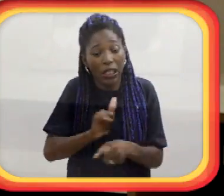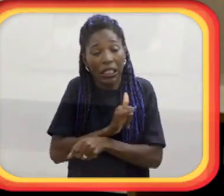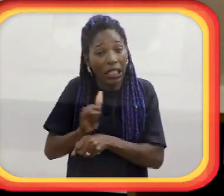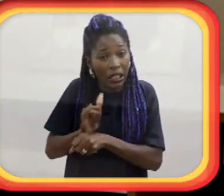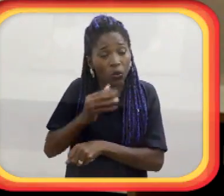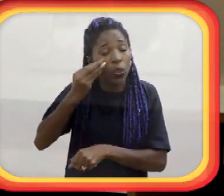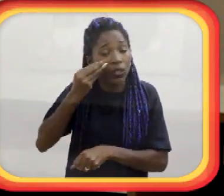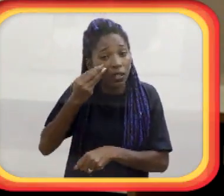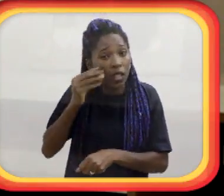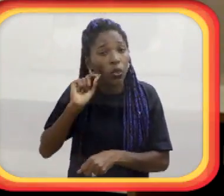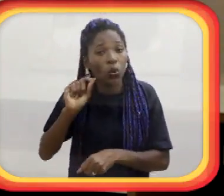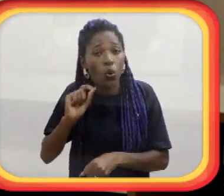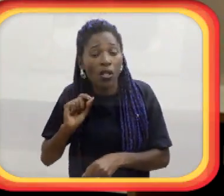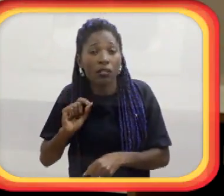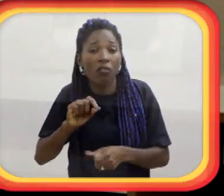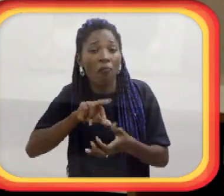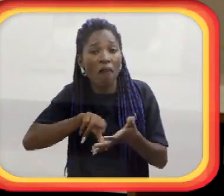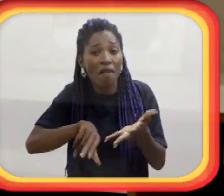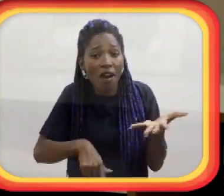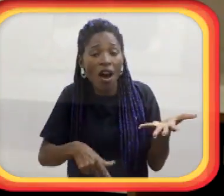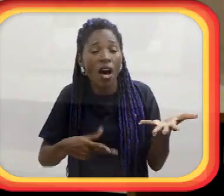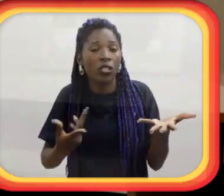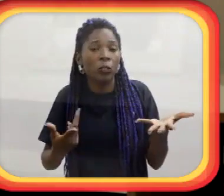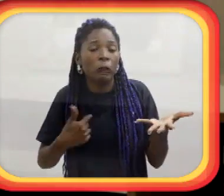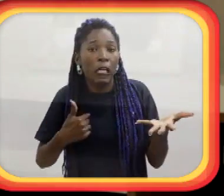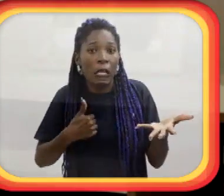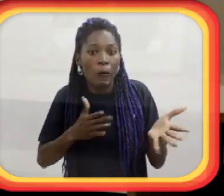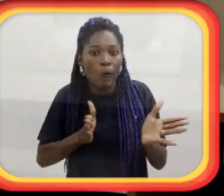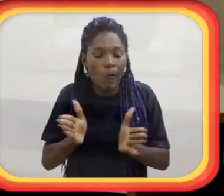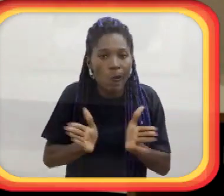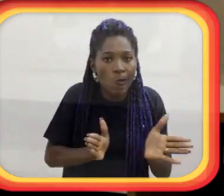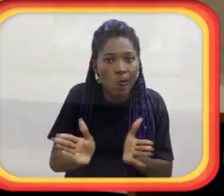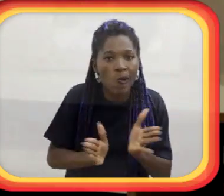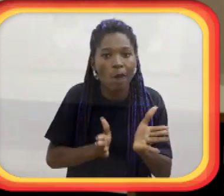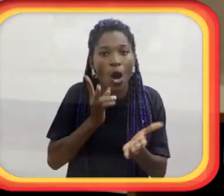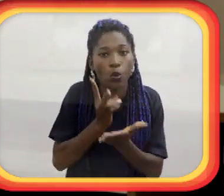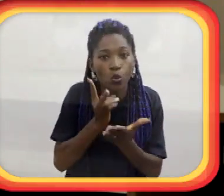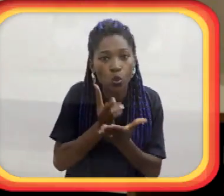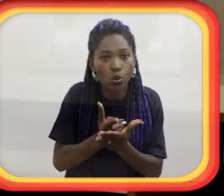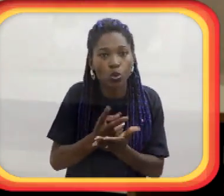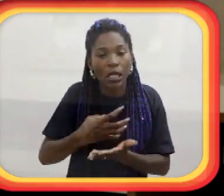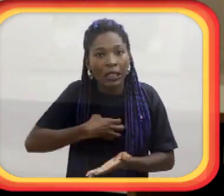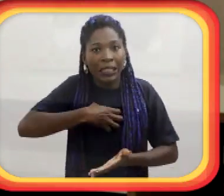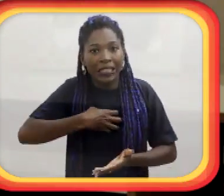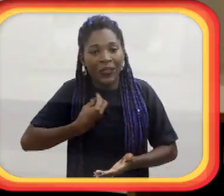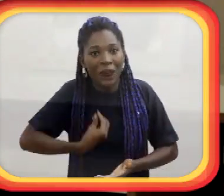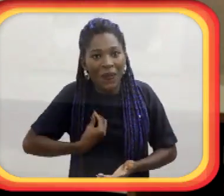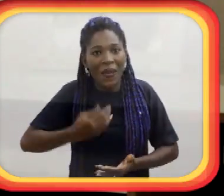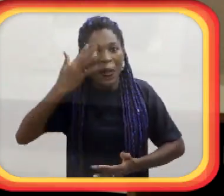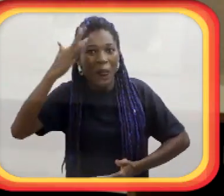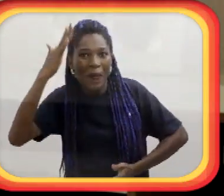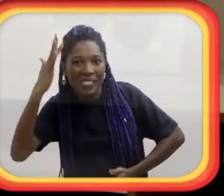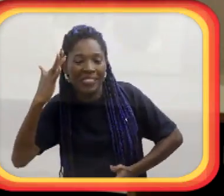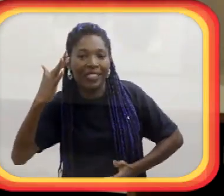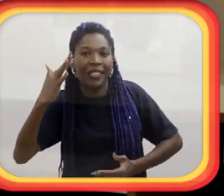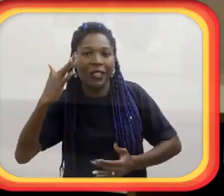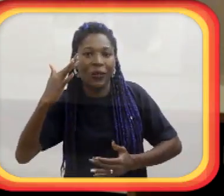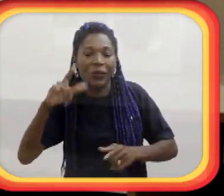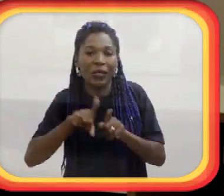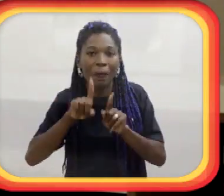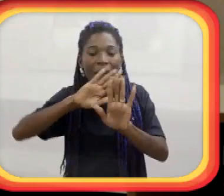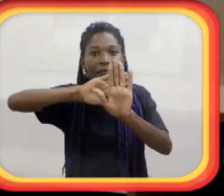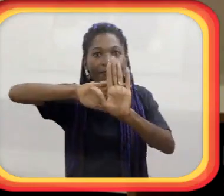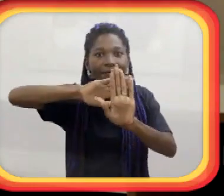ainda desconheço. Então, estou tentando buscar quais são os recursos, quais são as maneiras que eu vou ter para continuar sentindo,